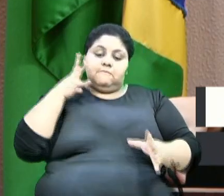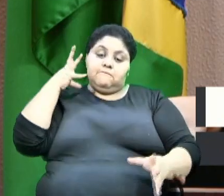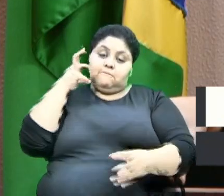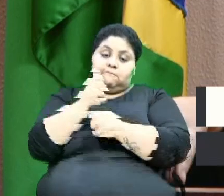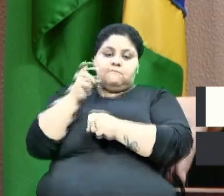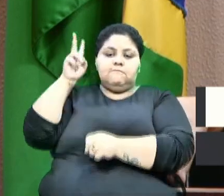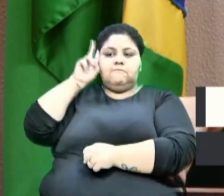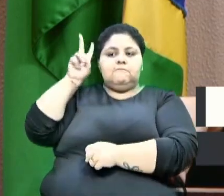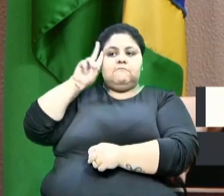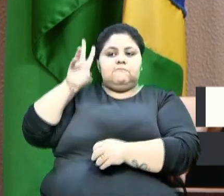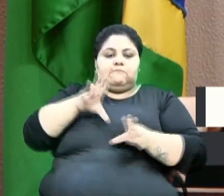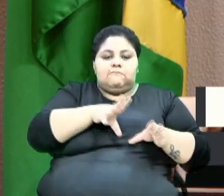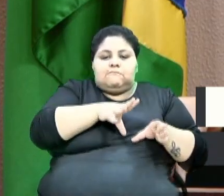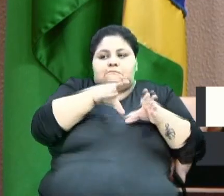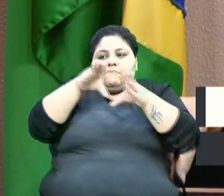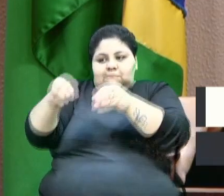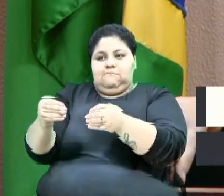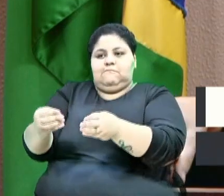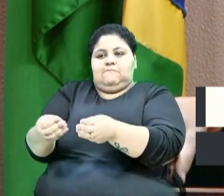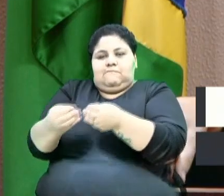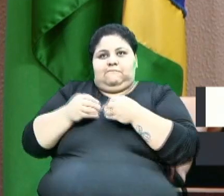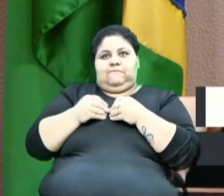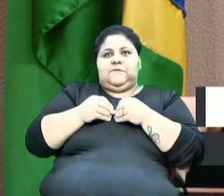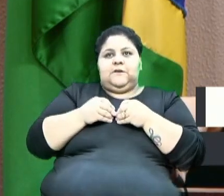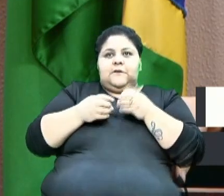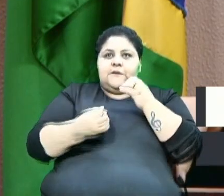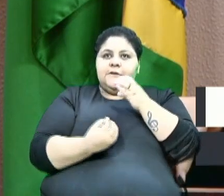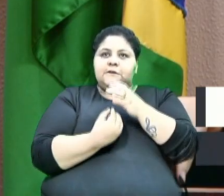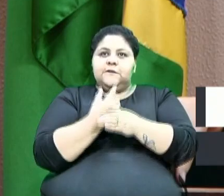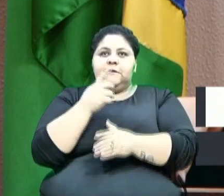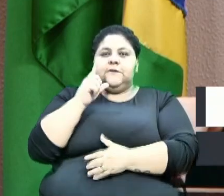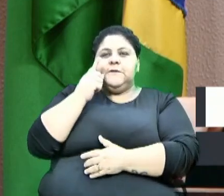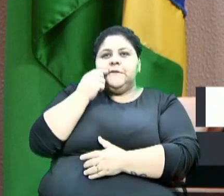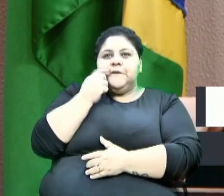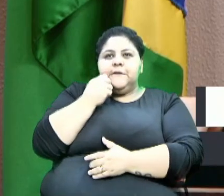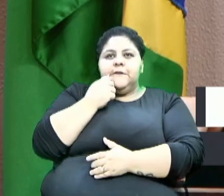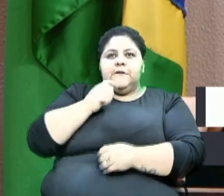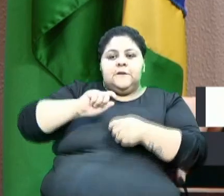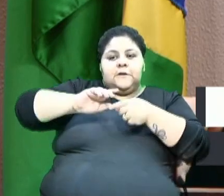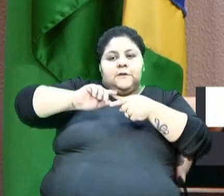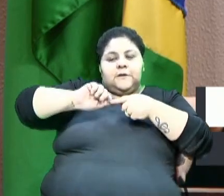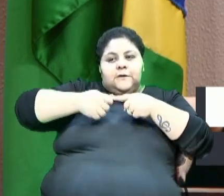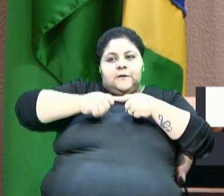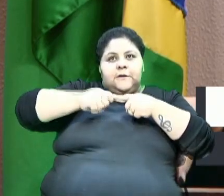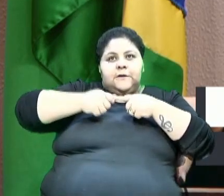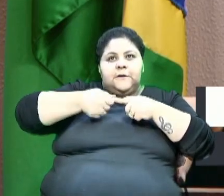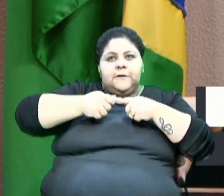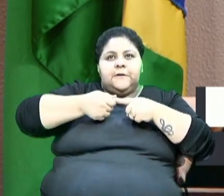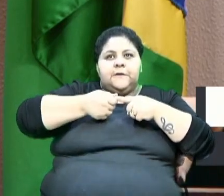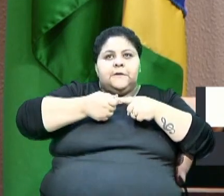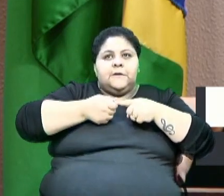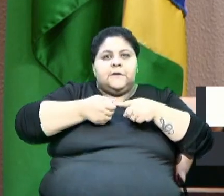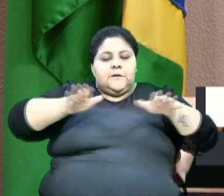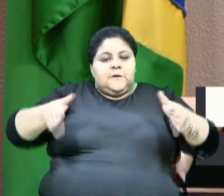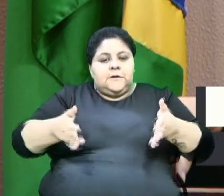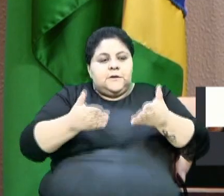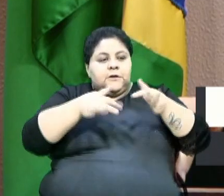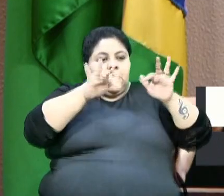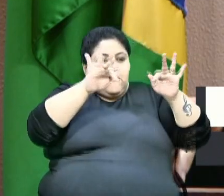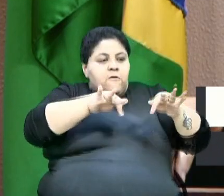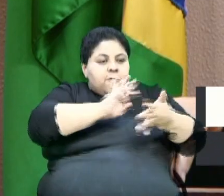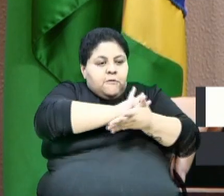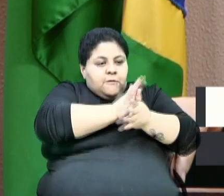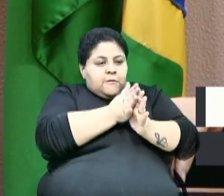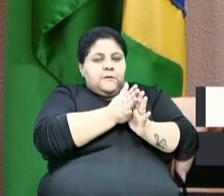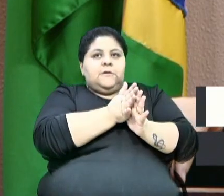de adoção e compaixão. Criamos a Gatinha Preta da Sorte, que incentiva o fim do preconceito com os gatinhos pretos. Criamos